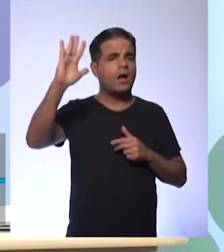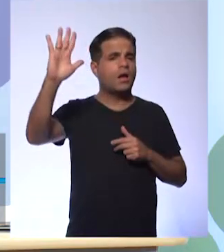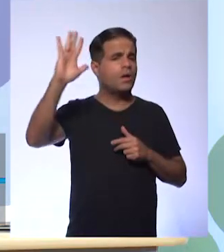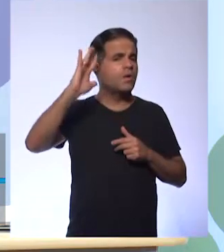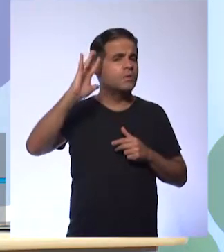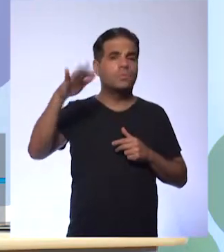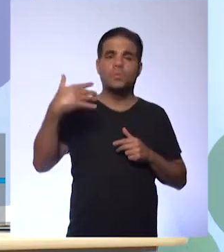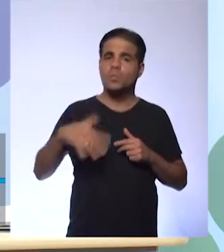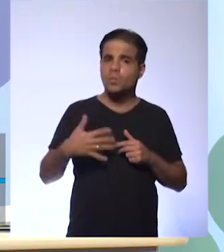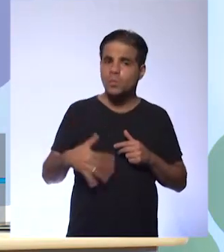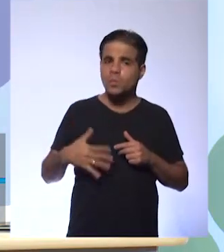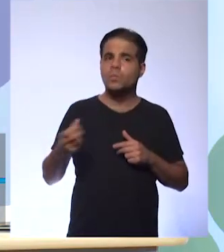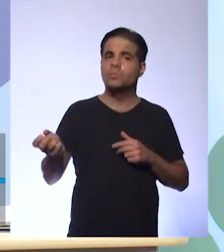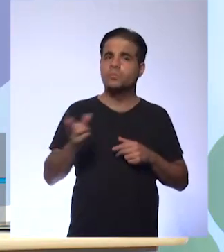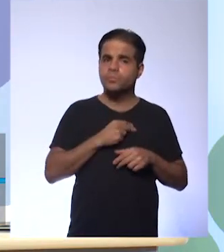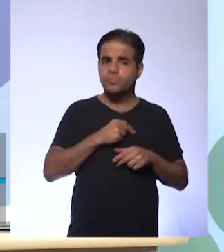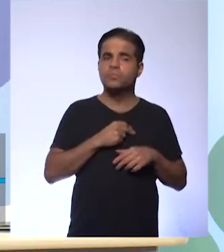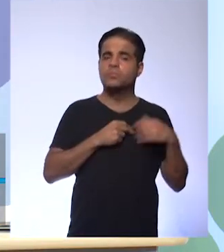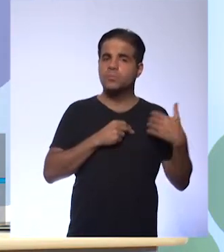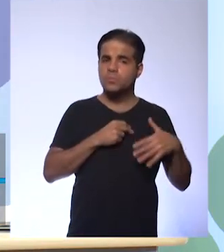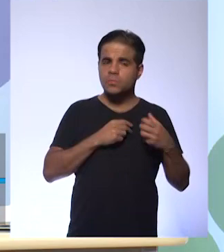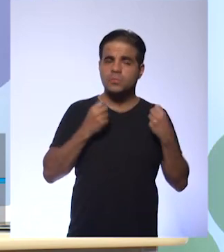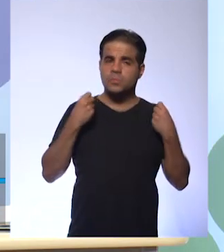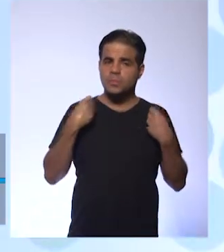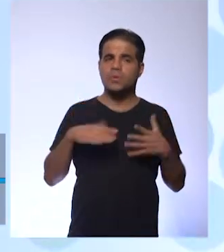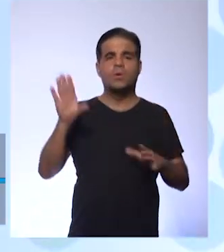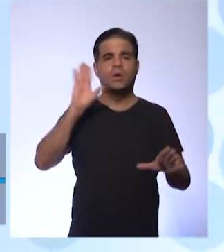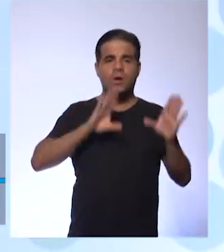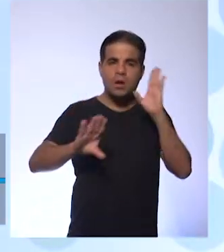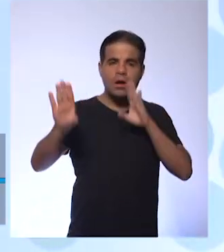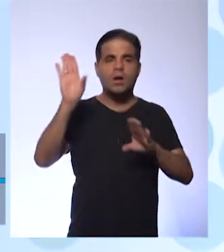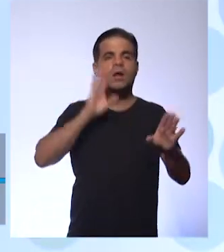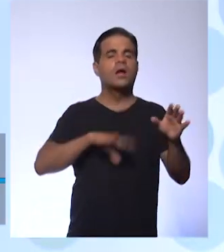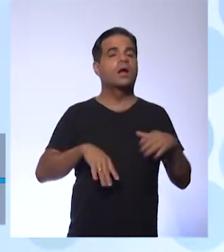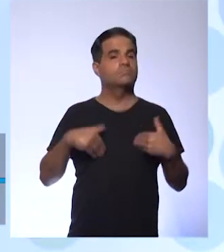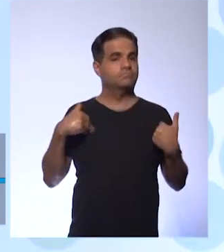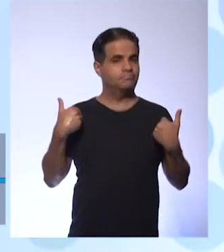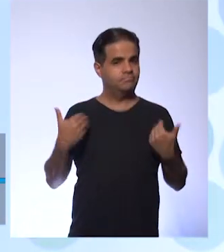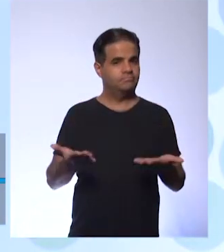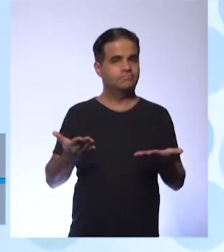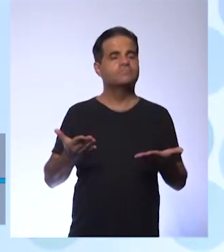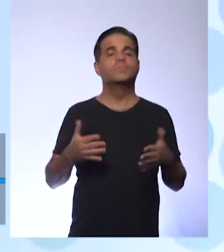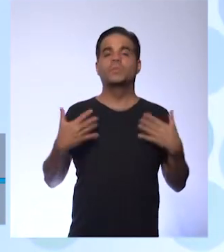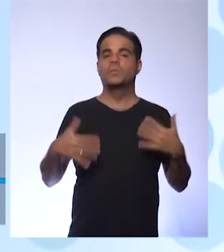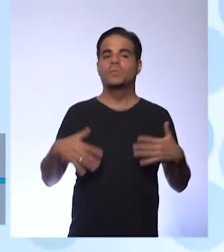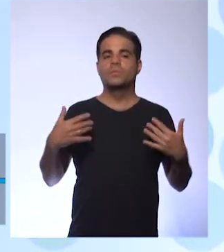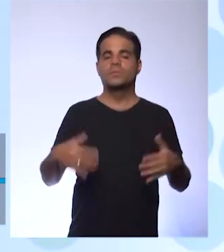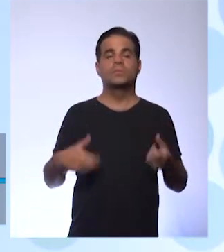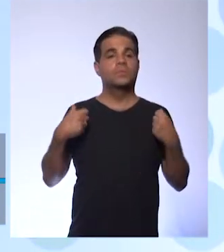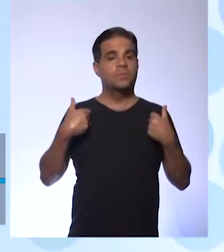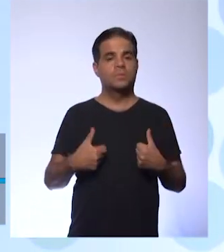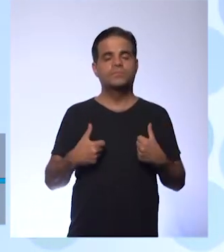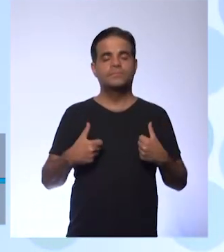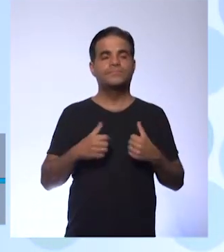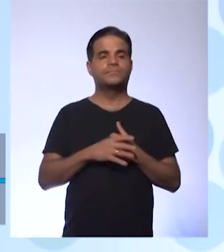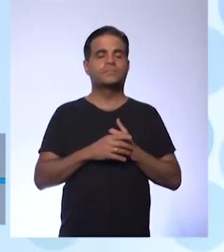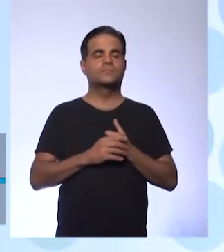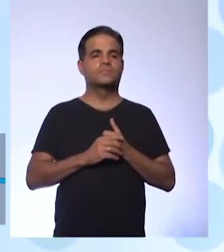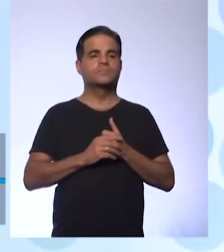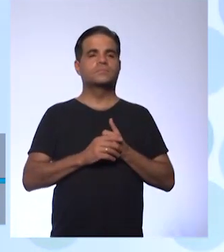que incrível. Que legal. Gente, aí sim. Aí sim. Olha